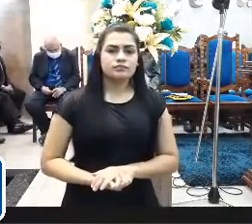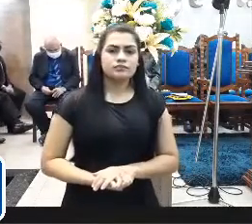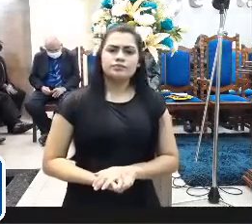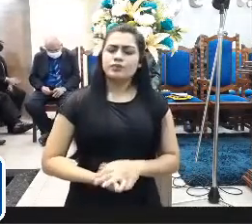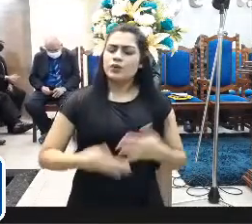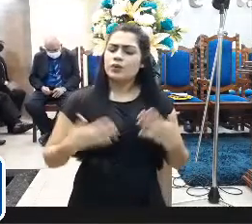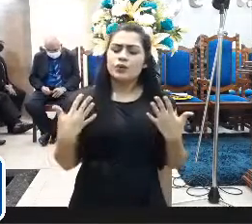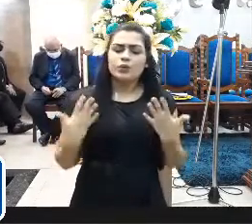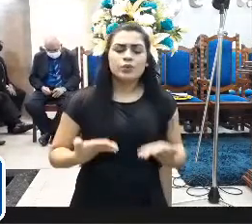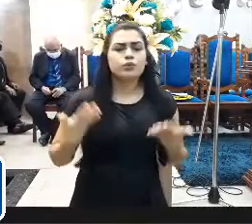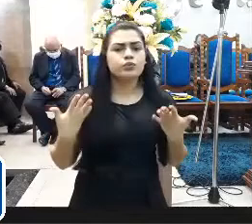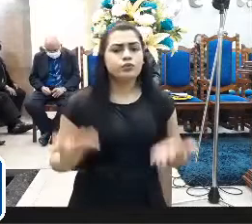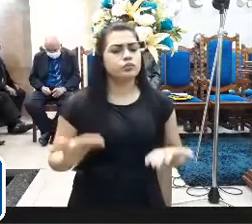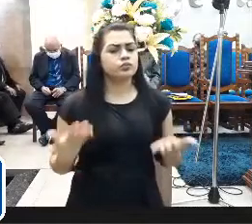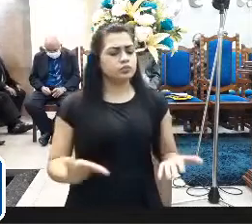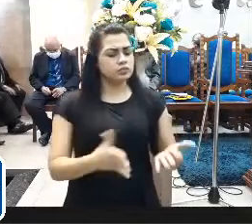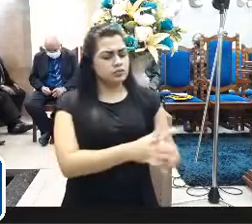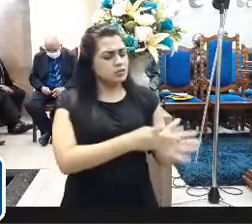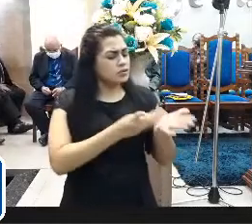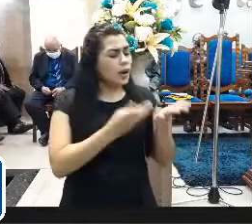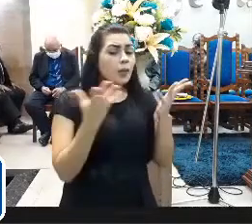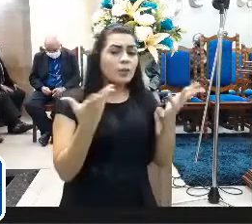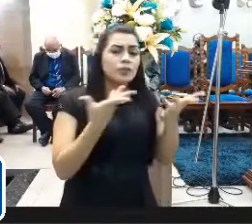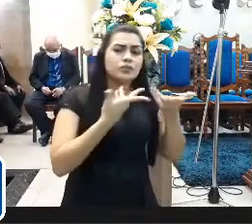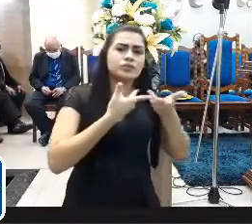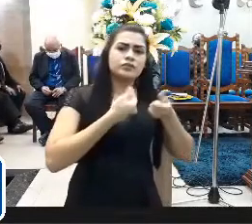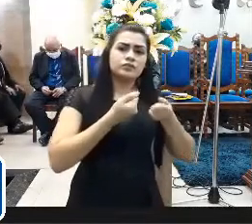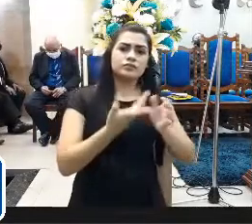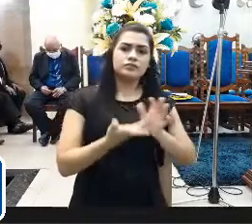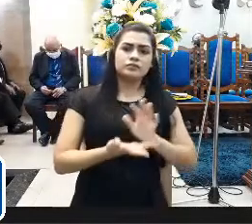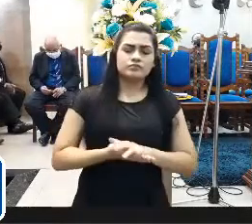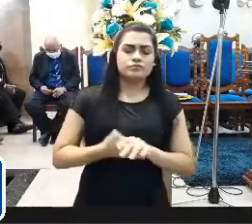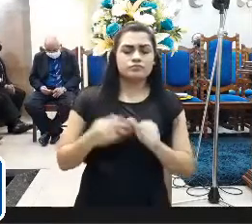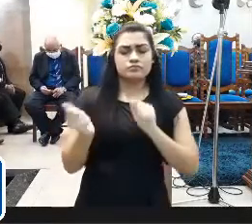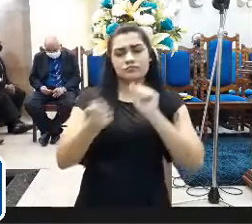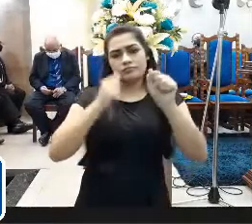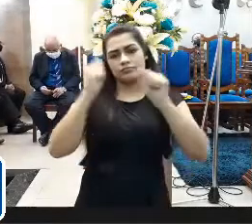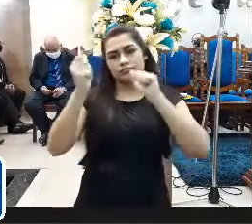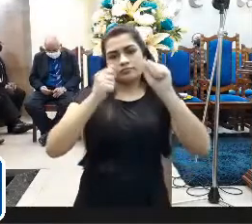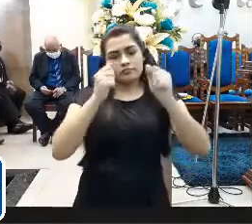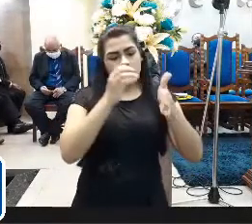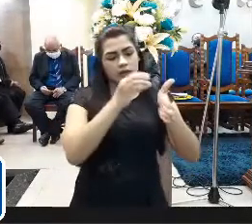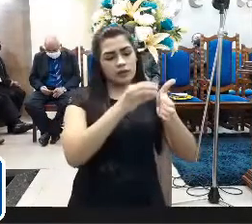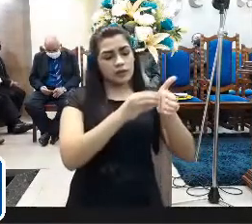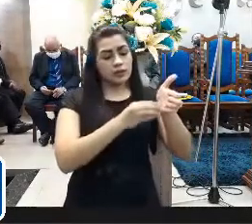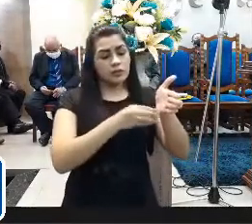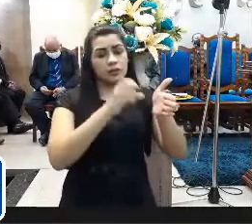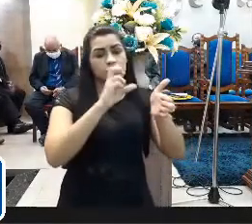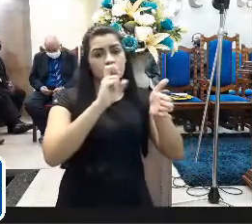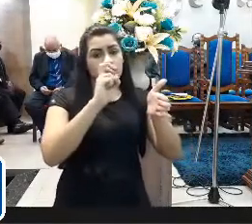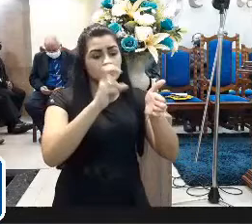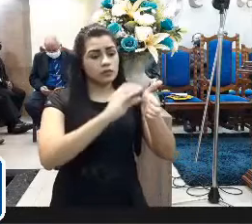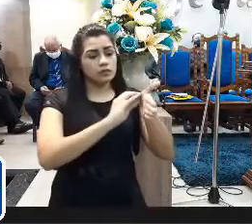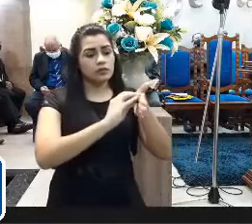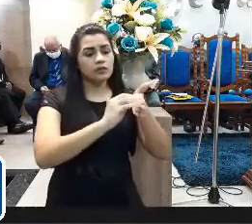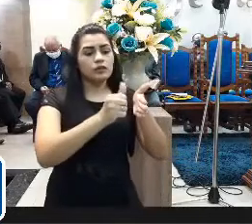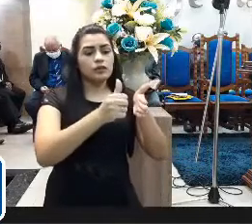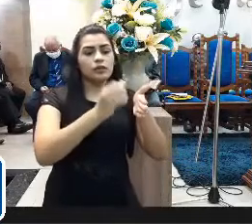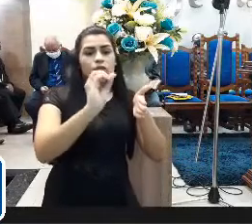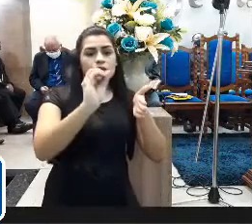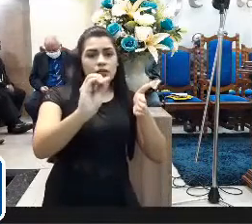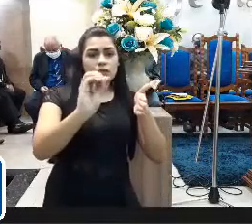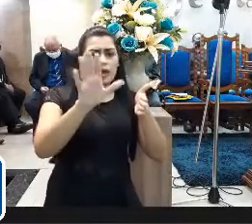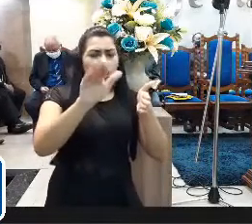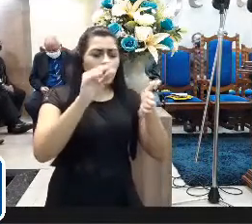Oh, que palavra maravilhosa é a palavra de Deus. Aleluia. Capítulo 5, versículo 10. Olha